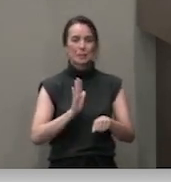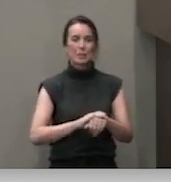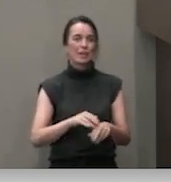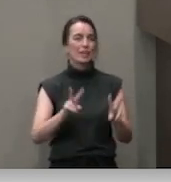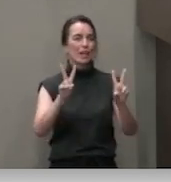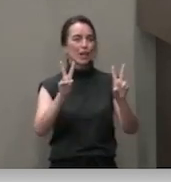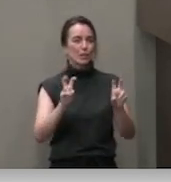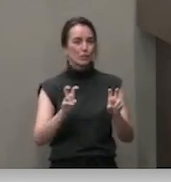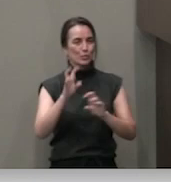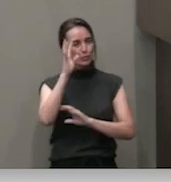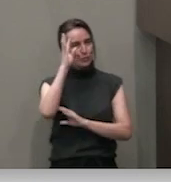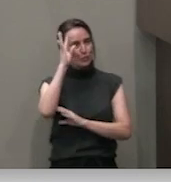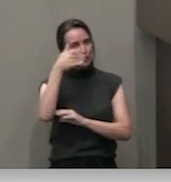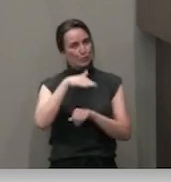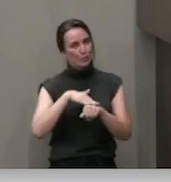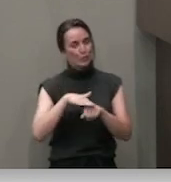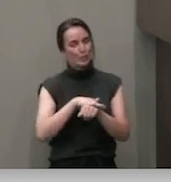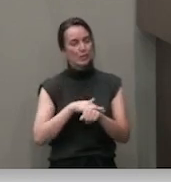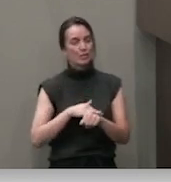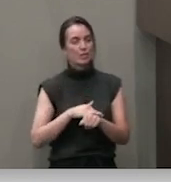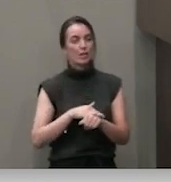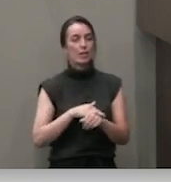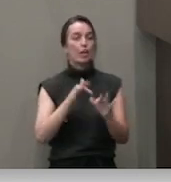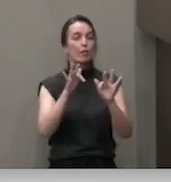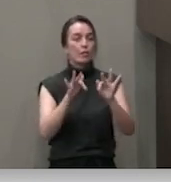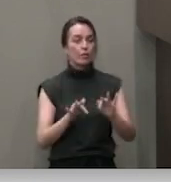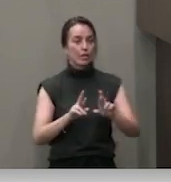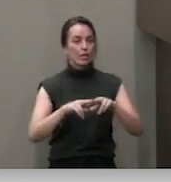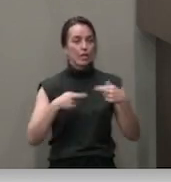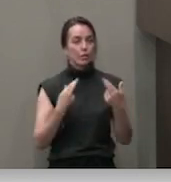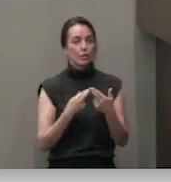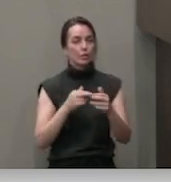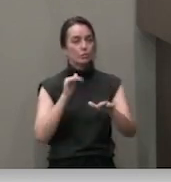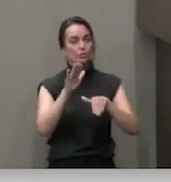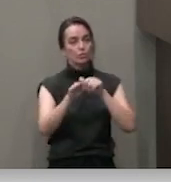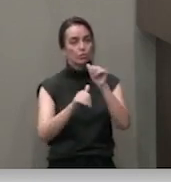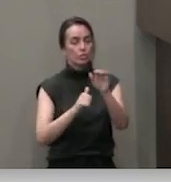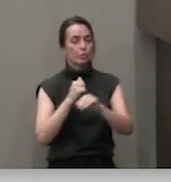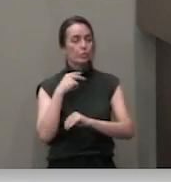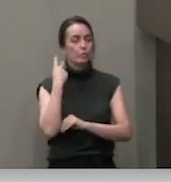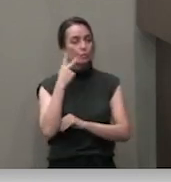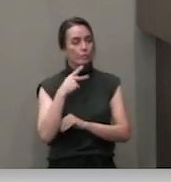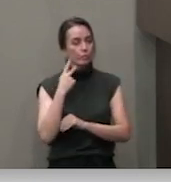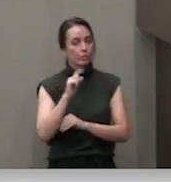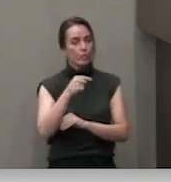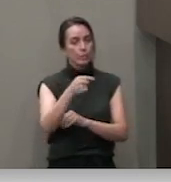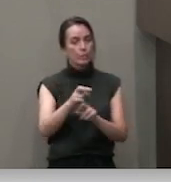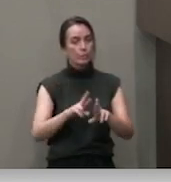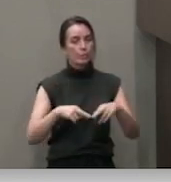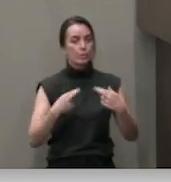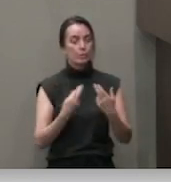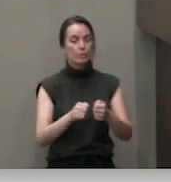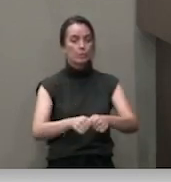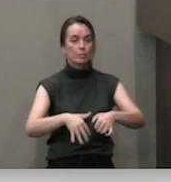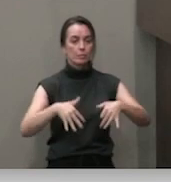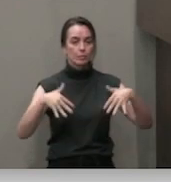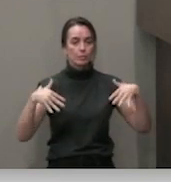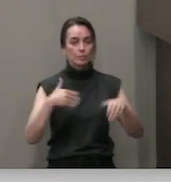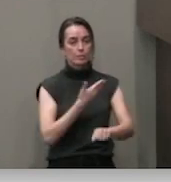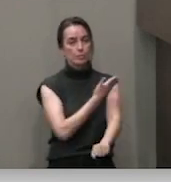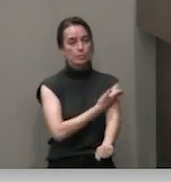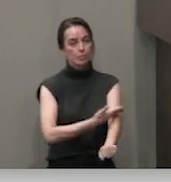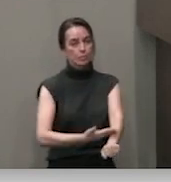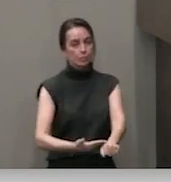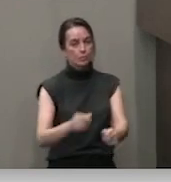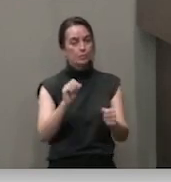tratar declaro encerrada a presente sessão e convoca os senhores vereadores para a próxima reunião plenária ordinária